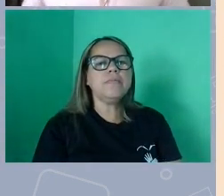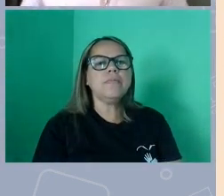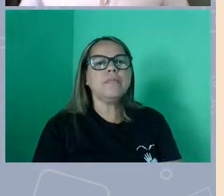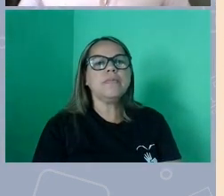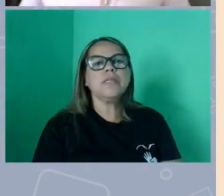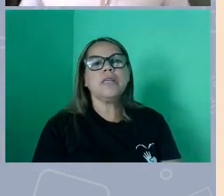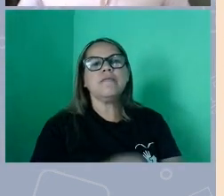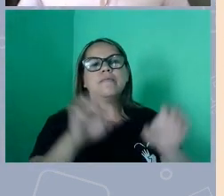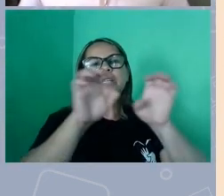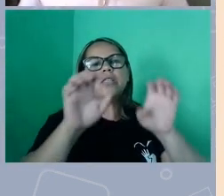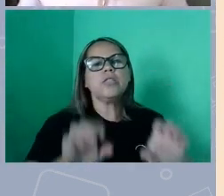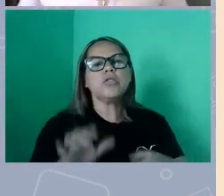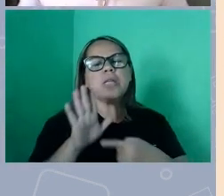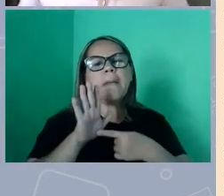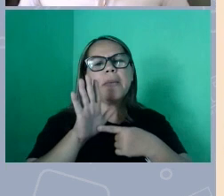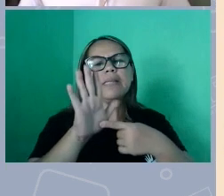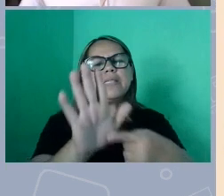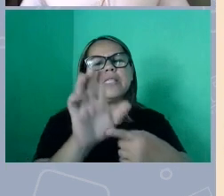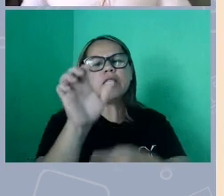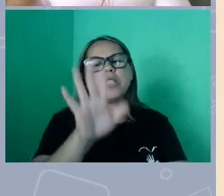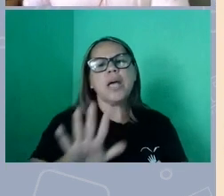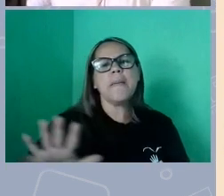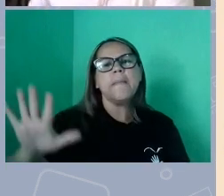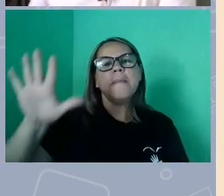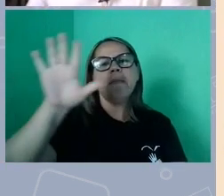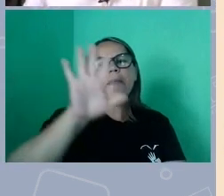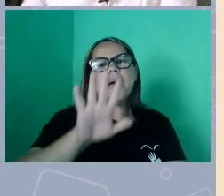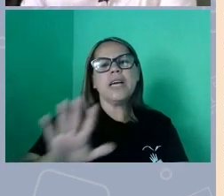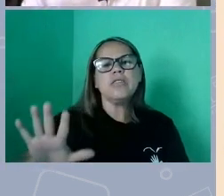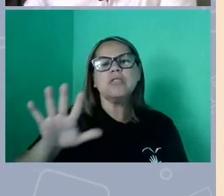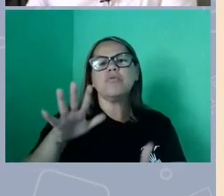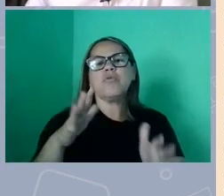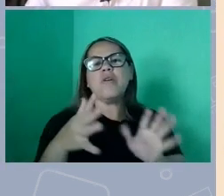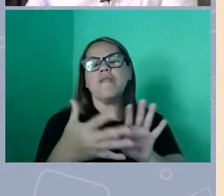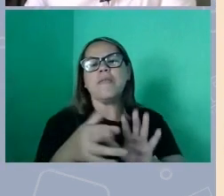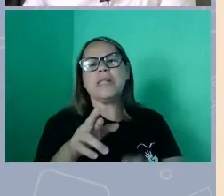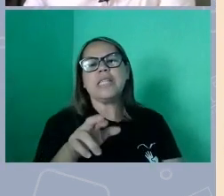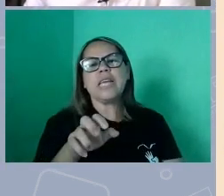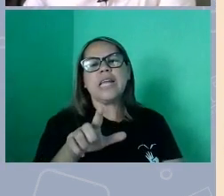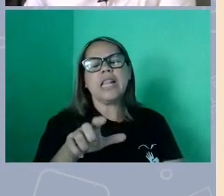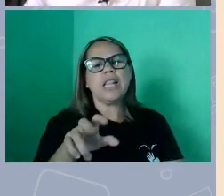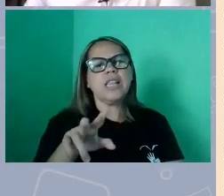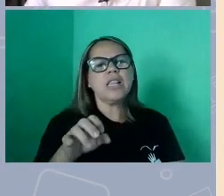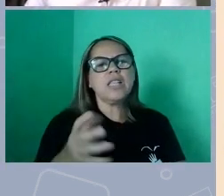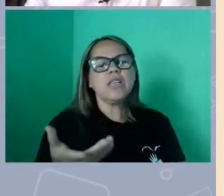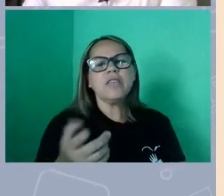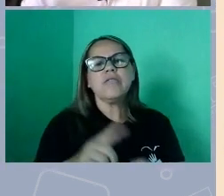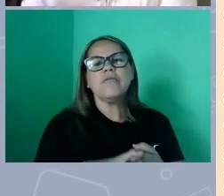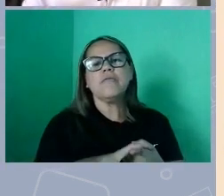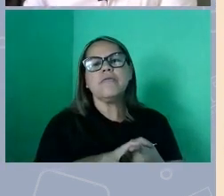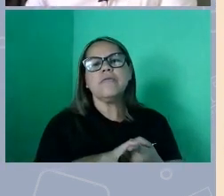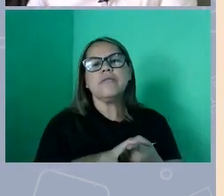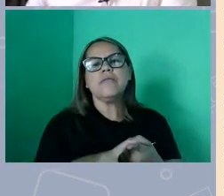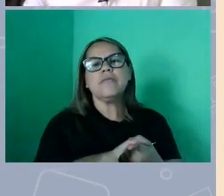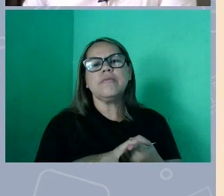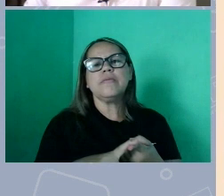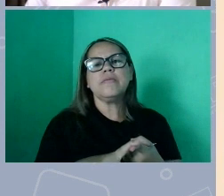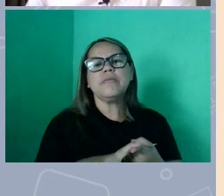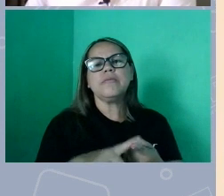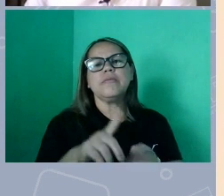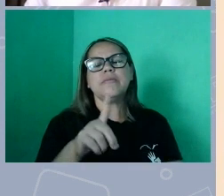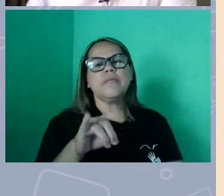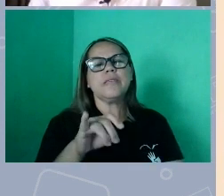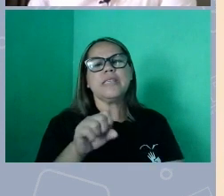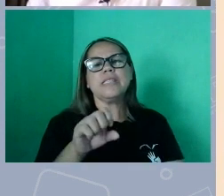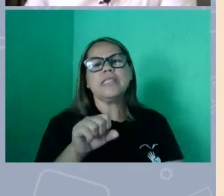apresentada na imagem é uma forma e aí vamos lá para o que a estrutura está uma forma de